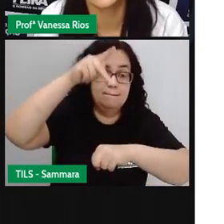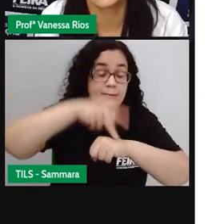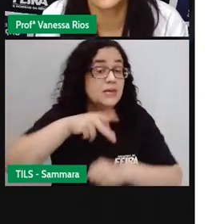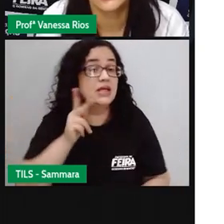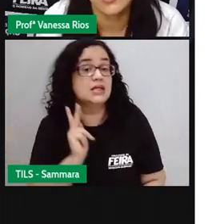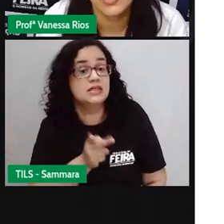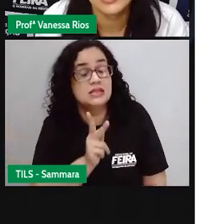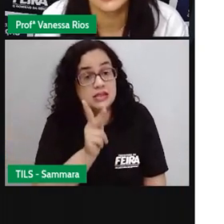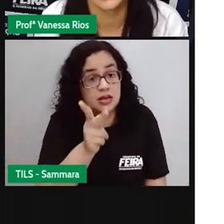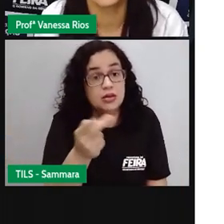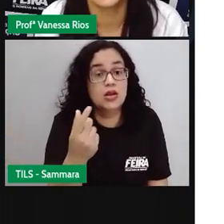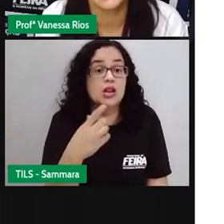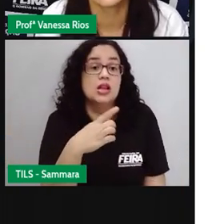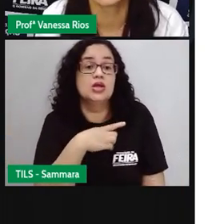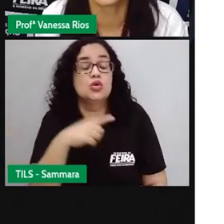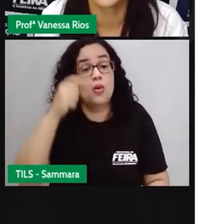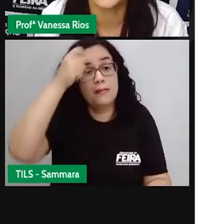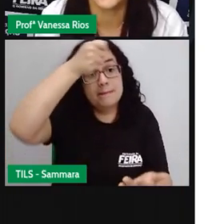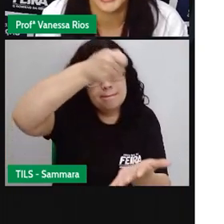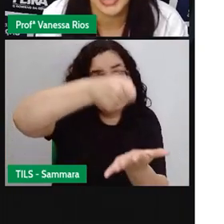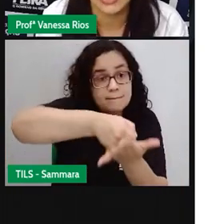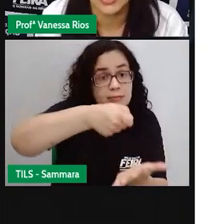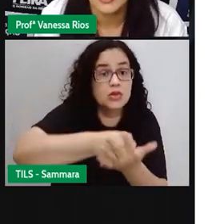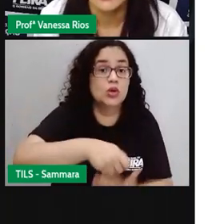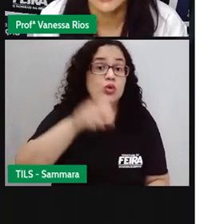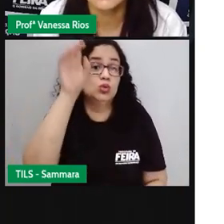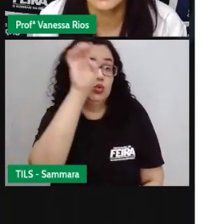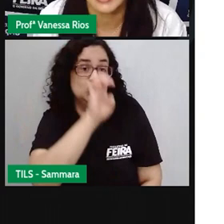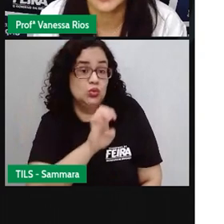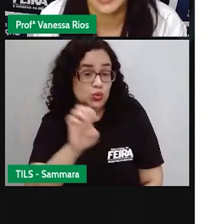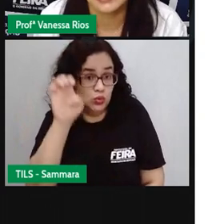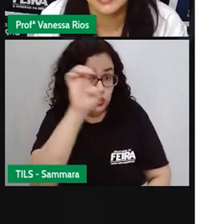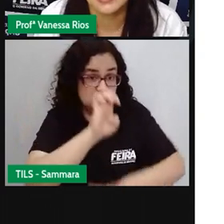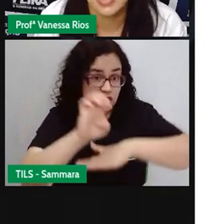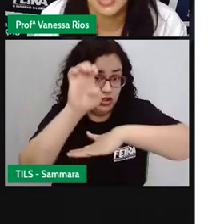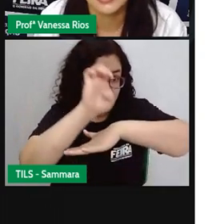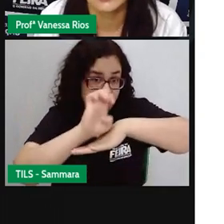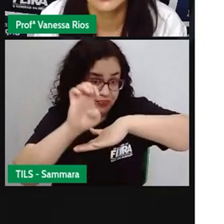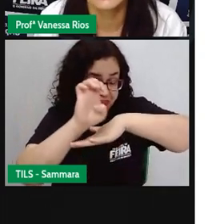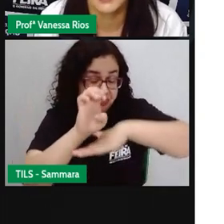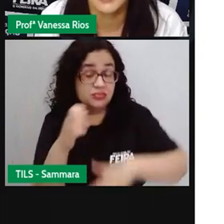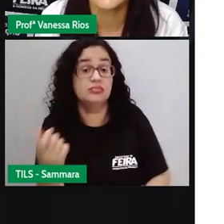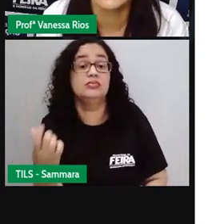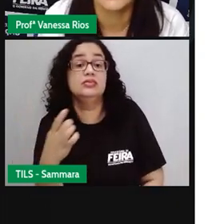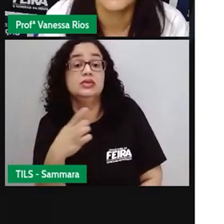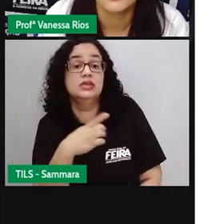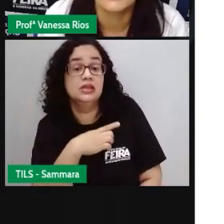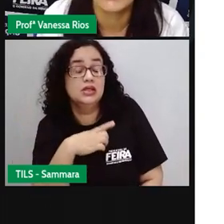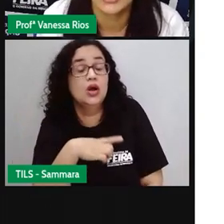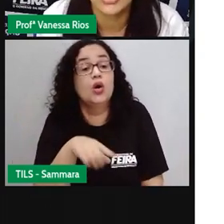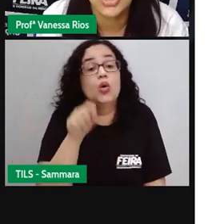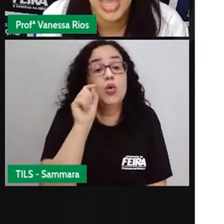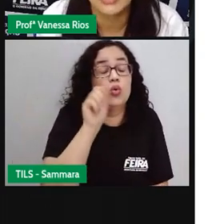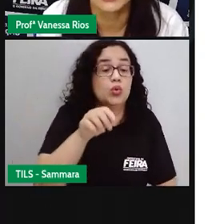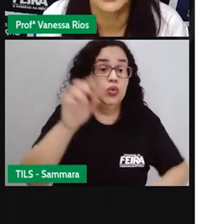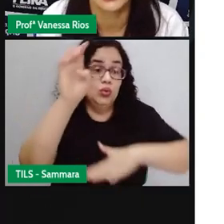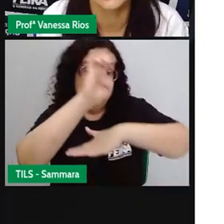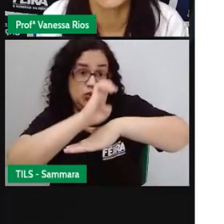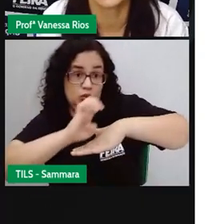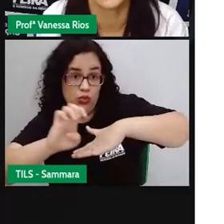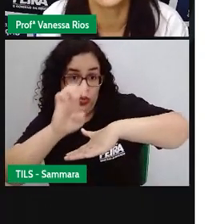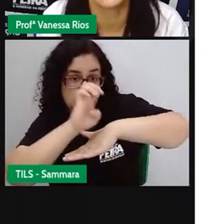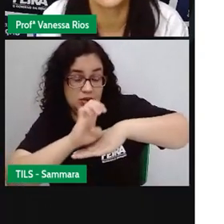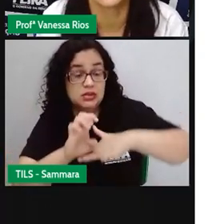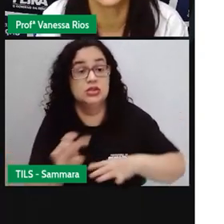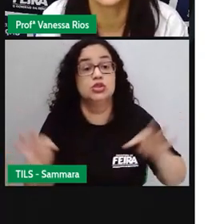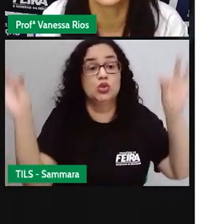sempre lá as funções, as obrigações do Estado. Nesse caso aí, está se relacionando a essa definição de Estado, que